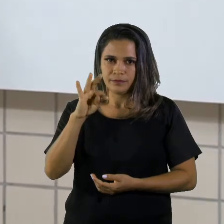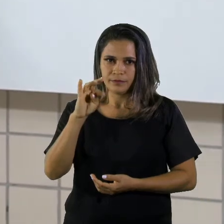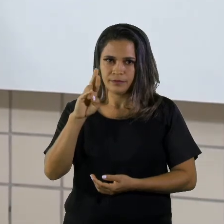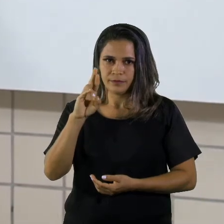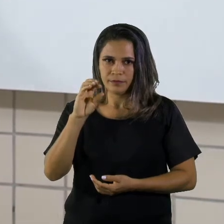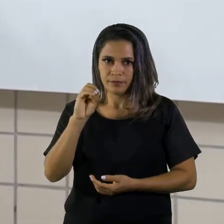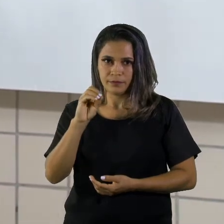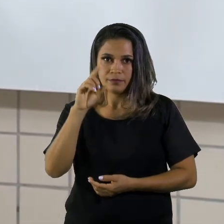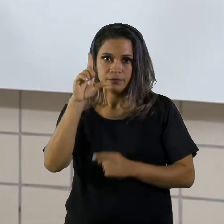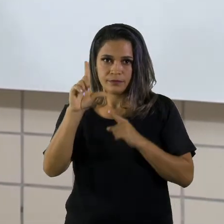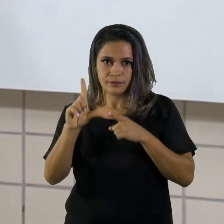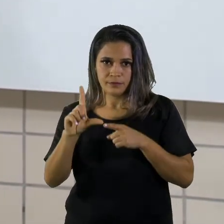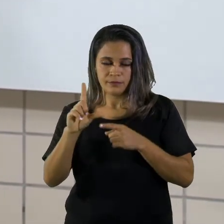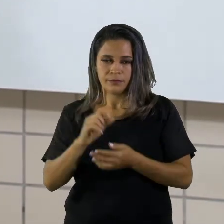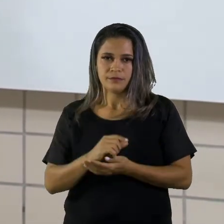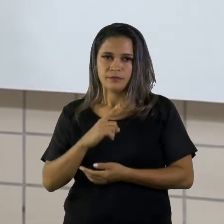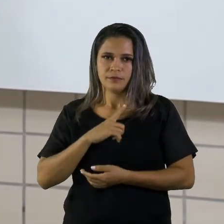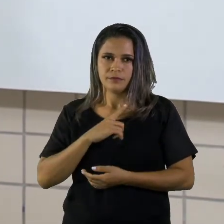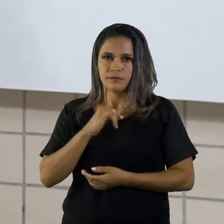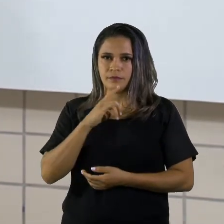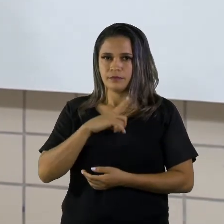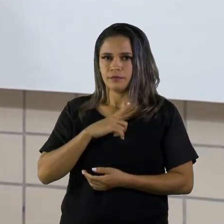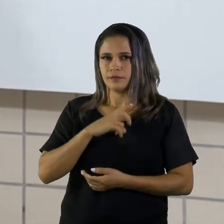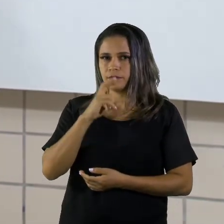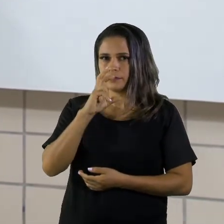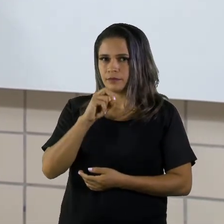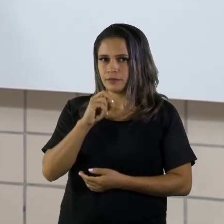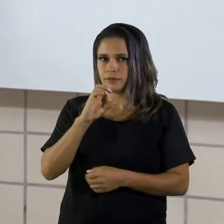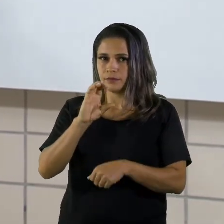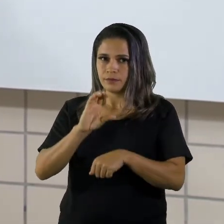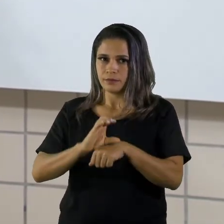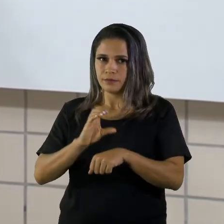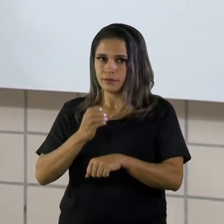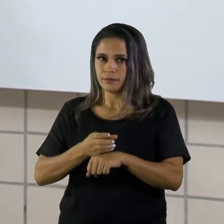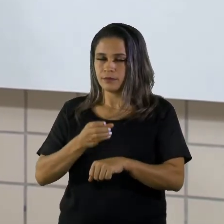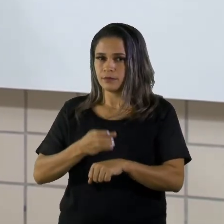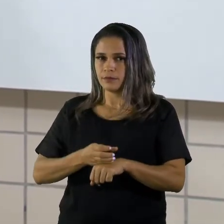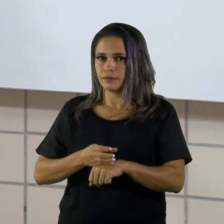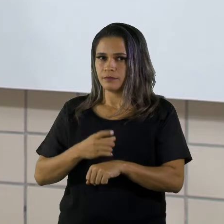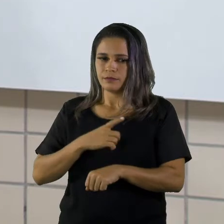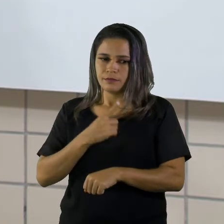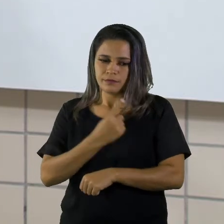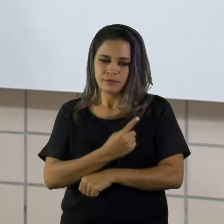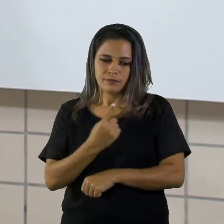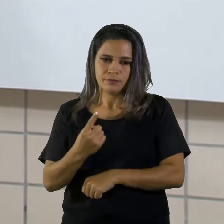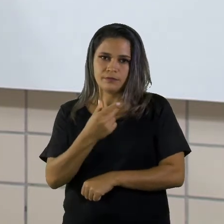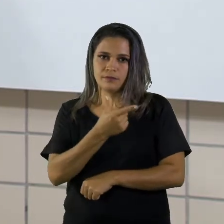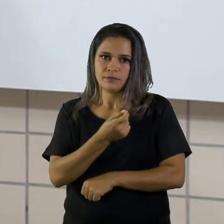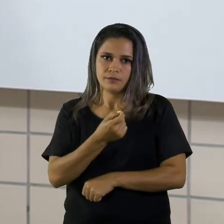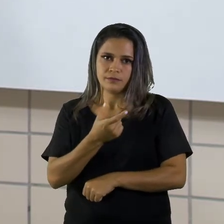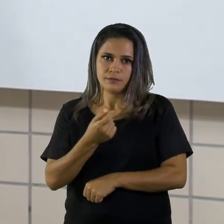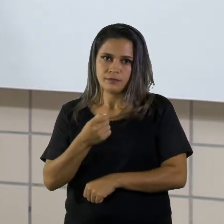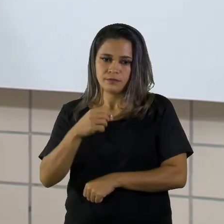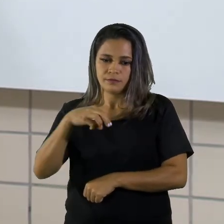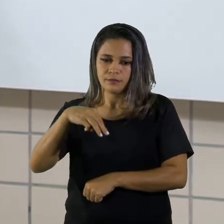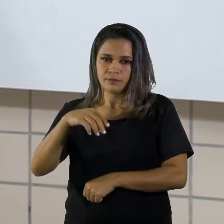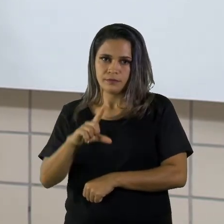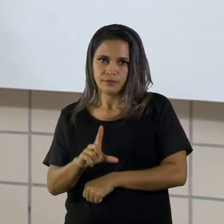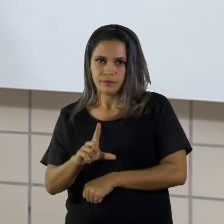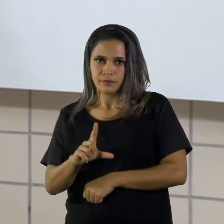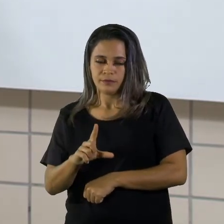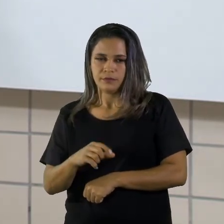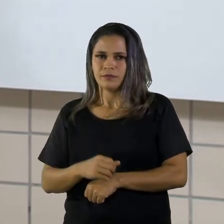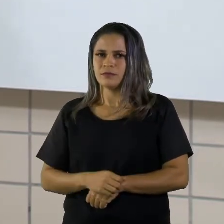exemplo, se eu tenho 50 copos e cada copo tem 200 ml, então,